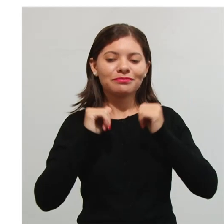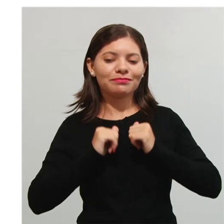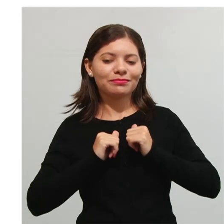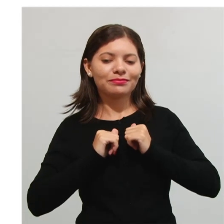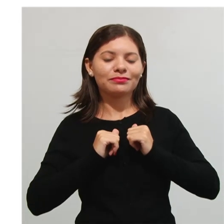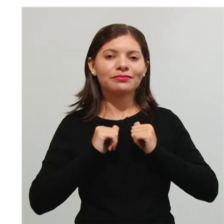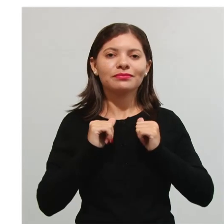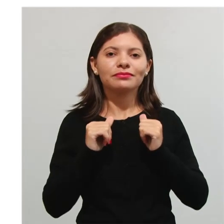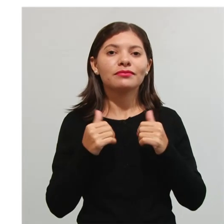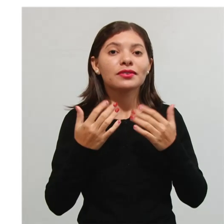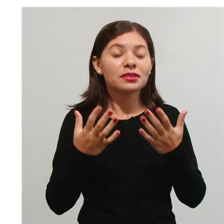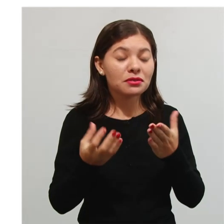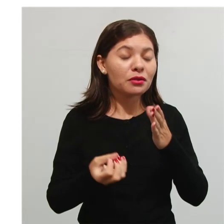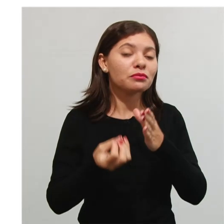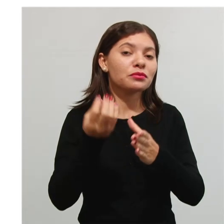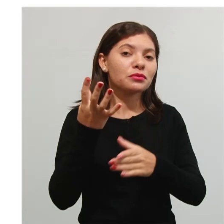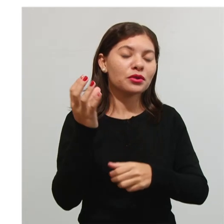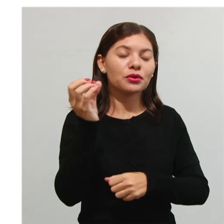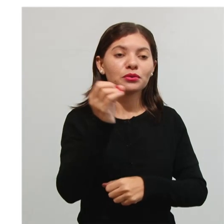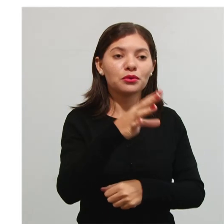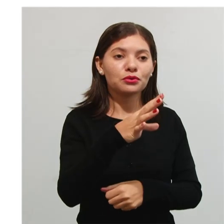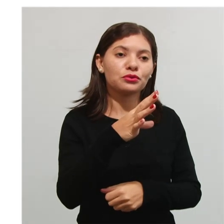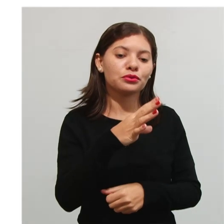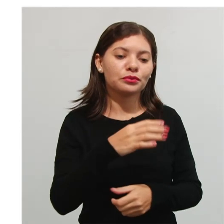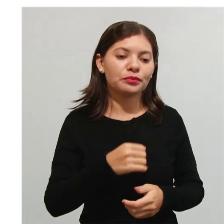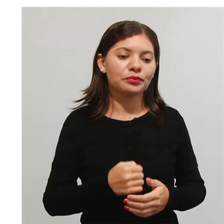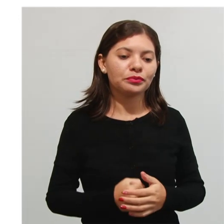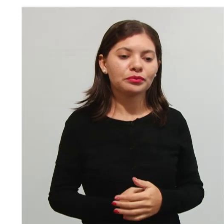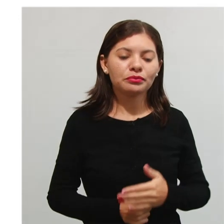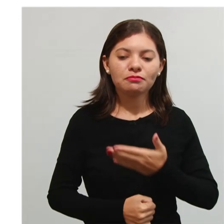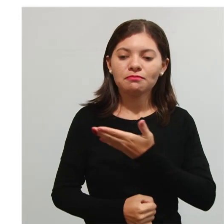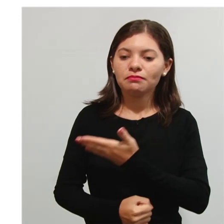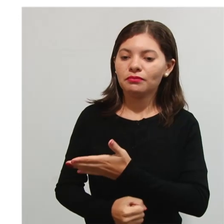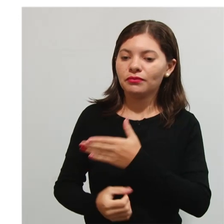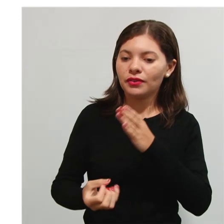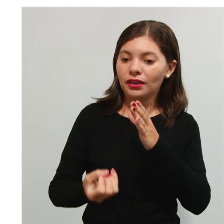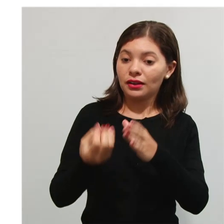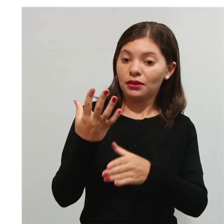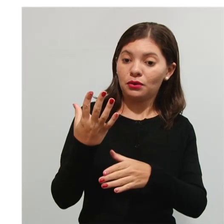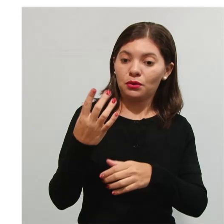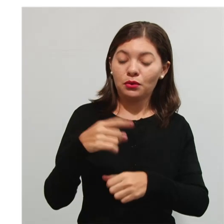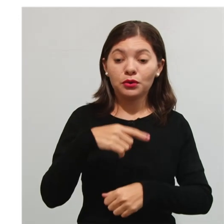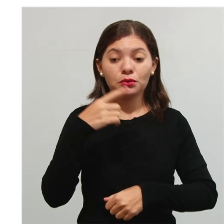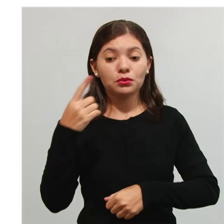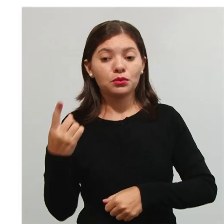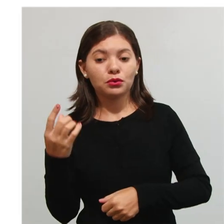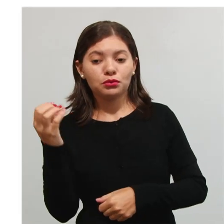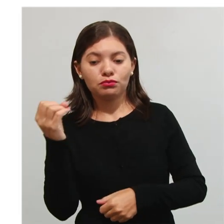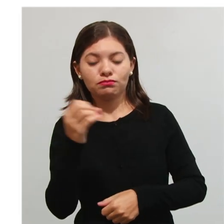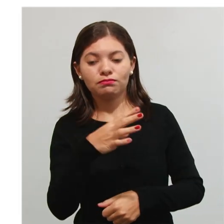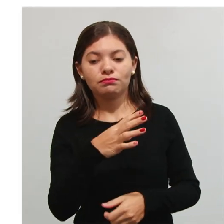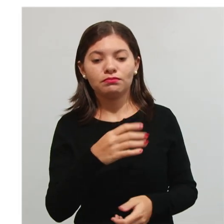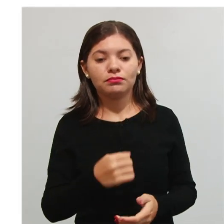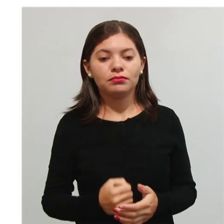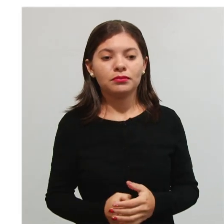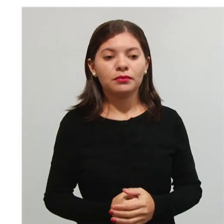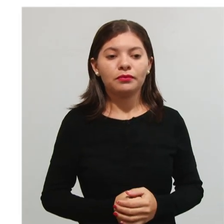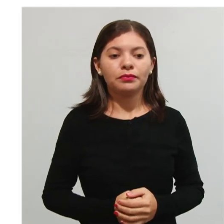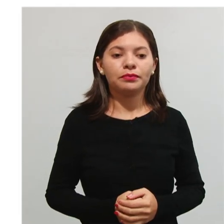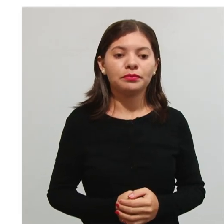Isso é inovação, isso é invenção e isso é inovação, ok?